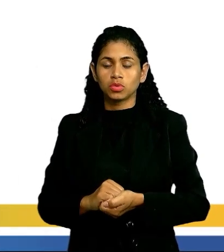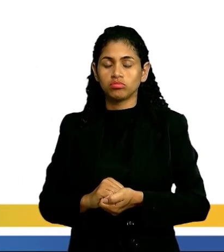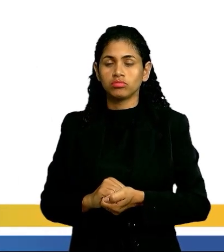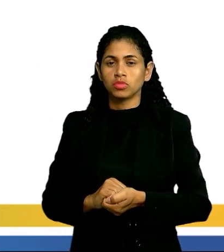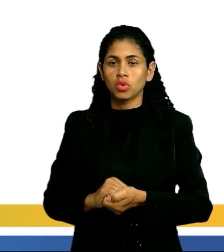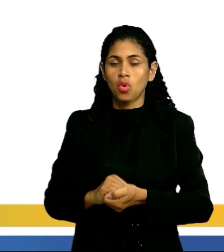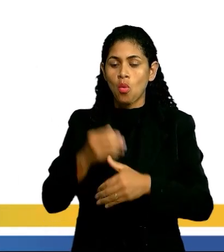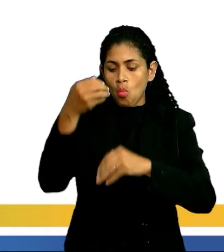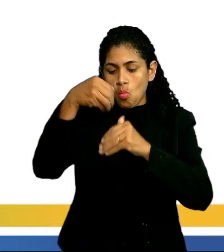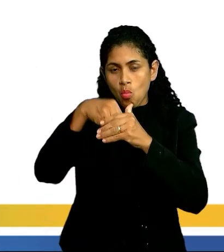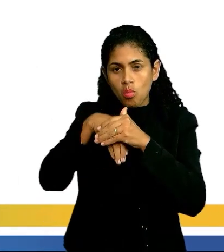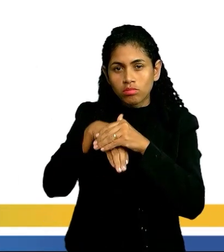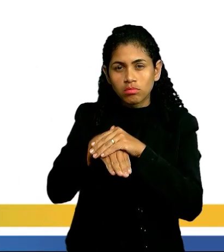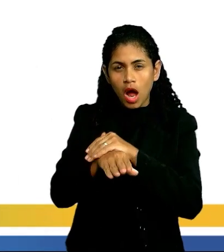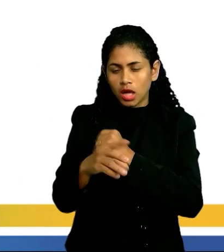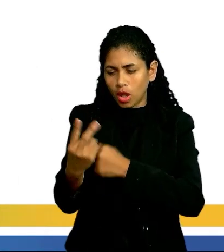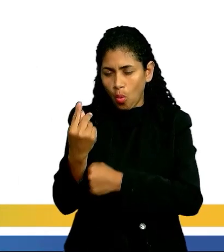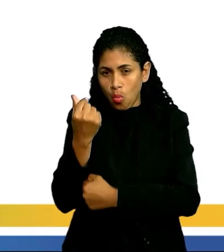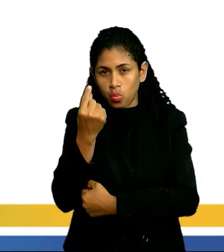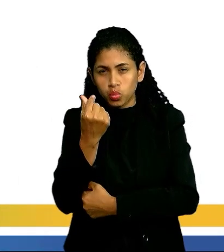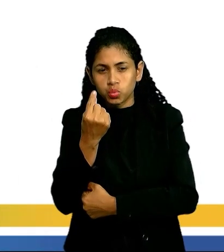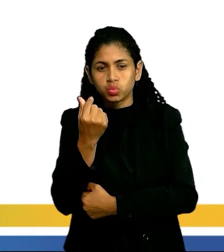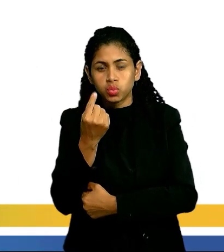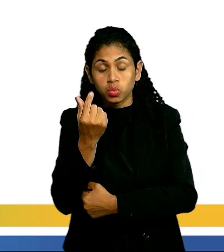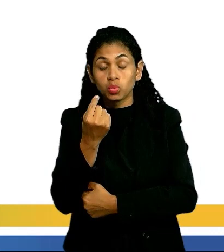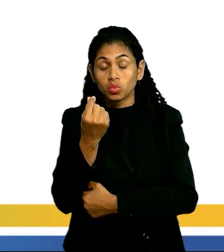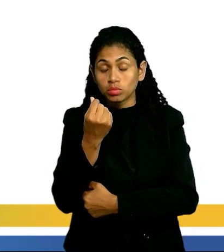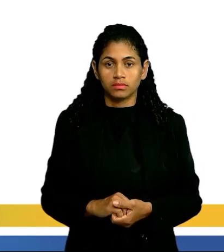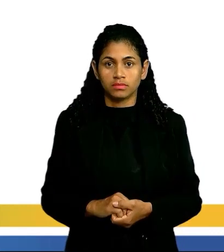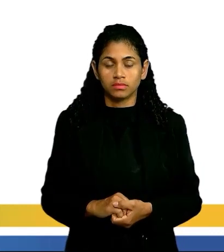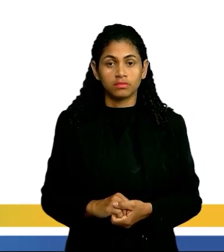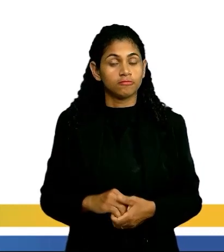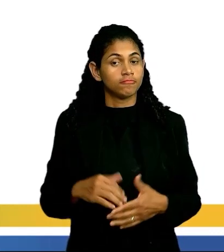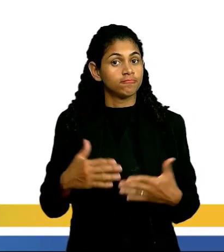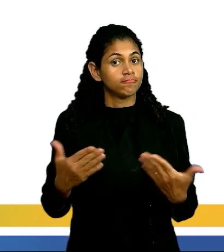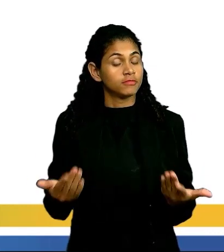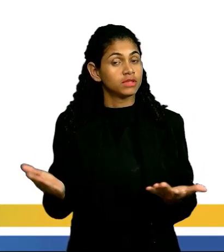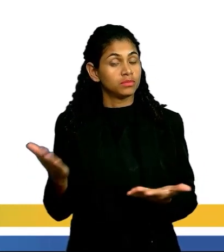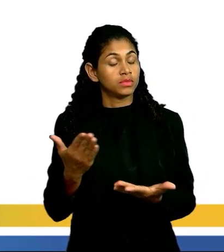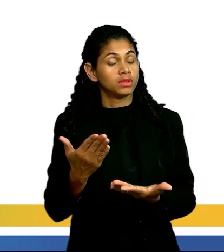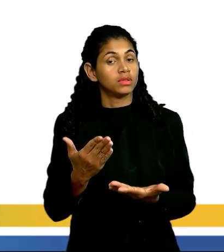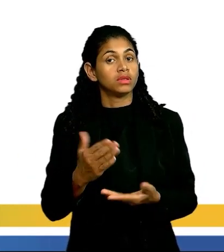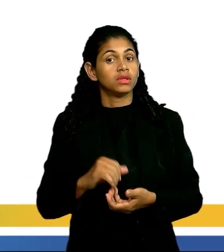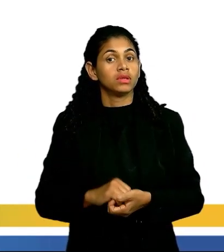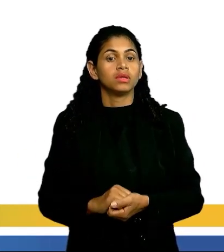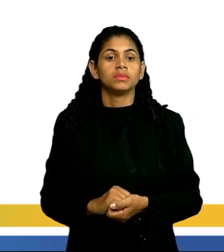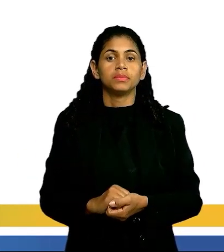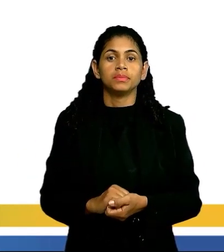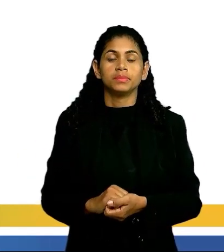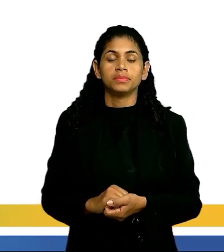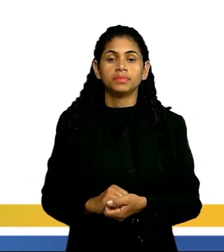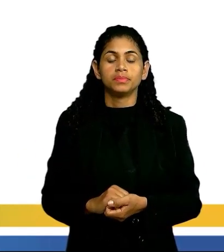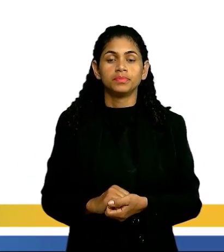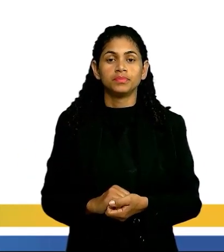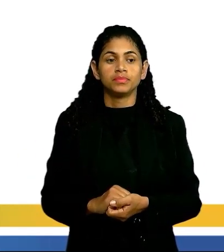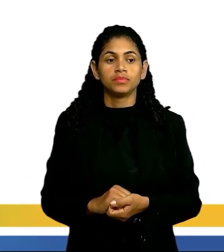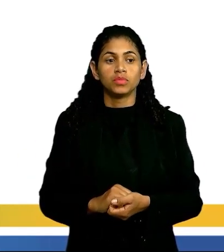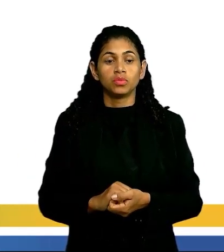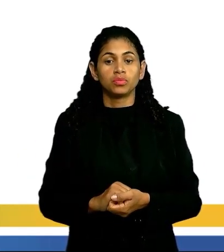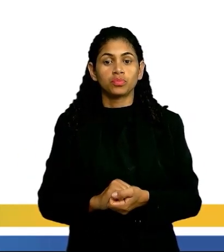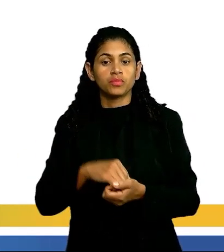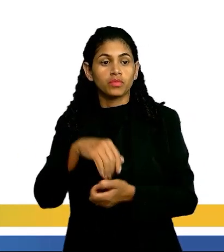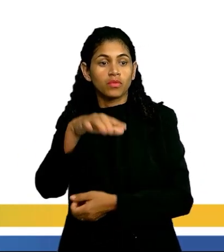custas da guerra, do sofrimento e da morte de milhões de pessoas. Então vamos lá ao enunciado da questão. Os Rothschilds